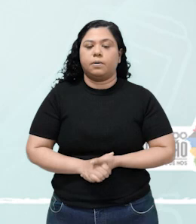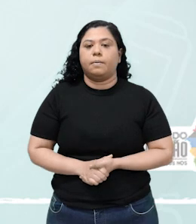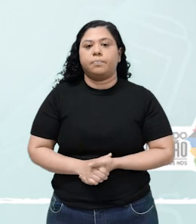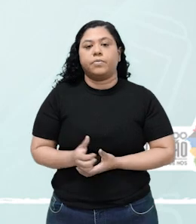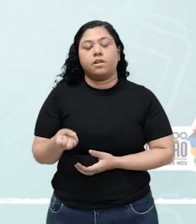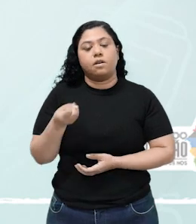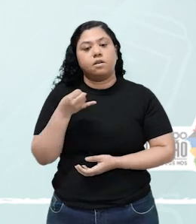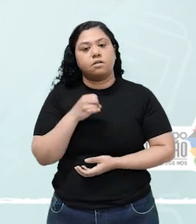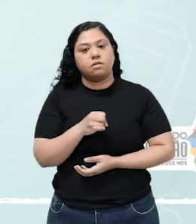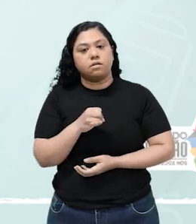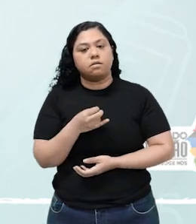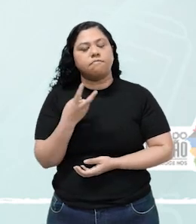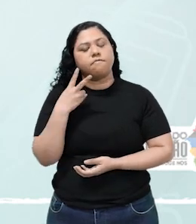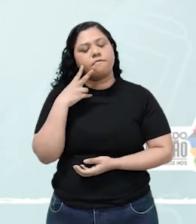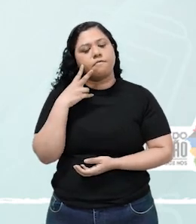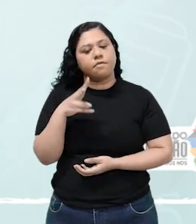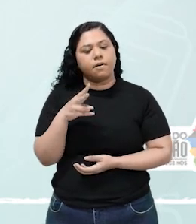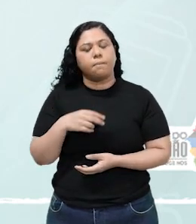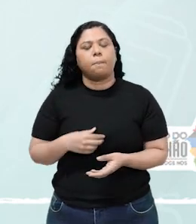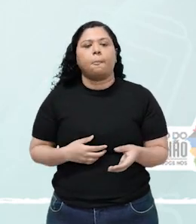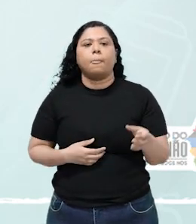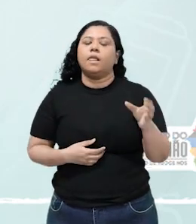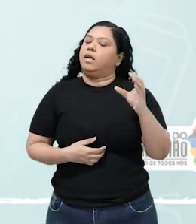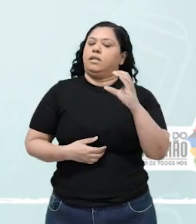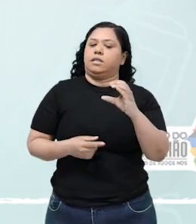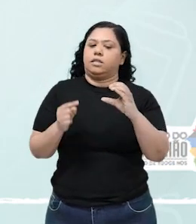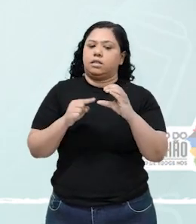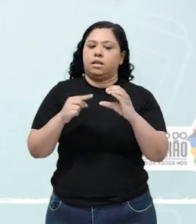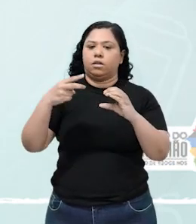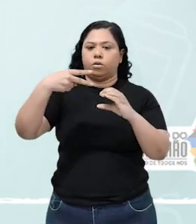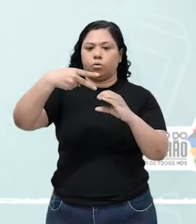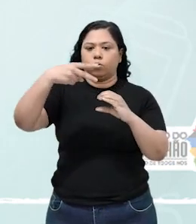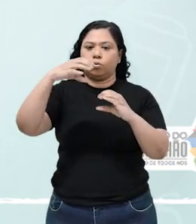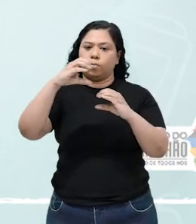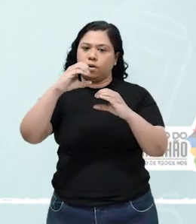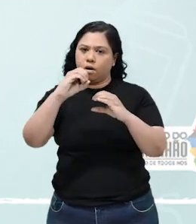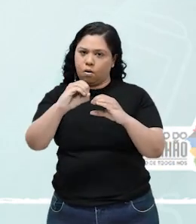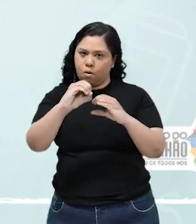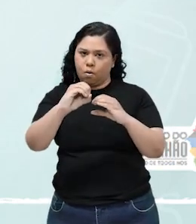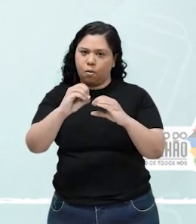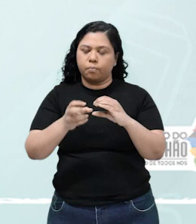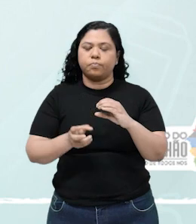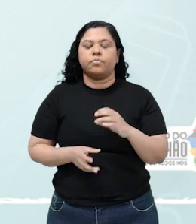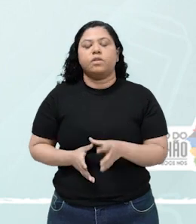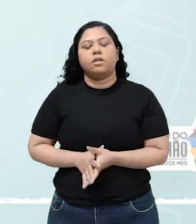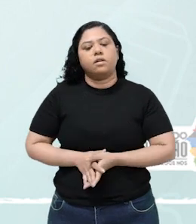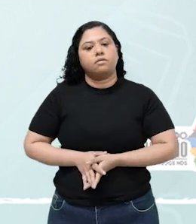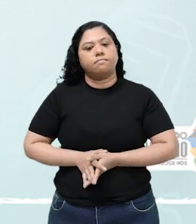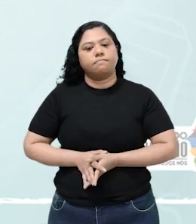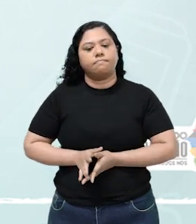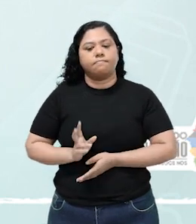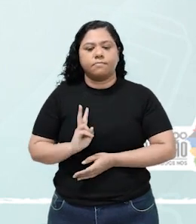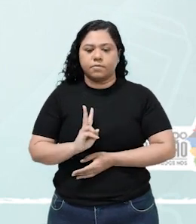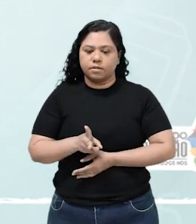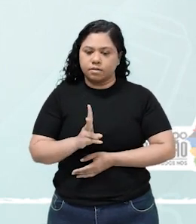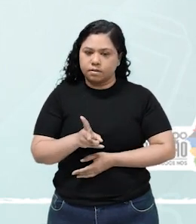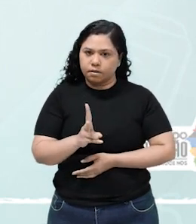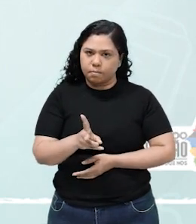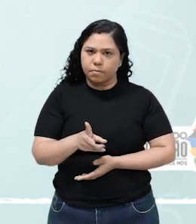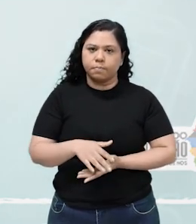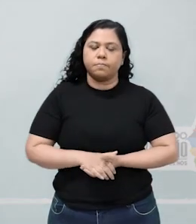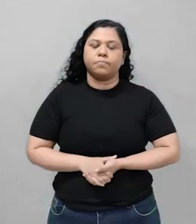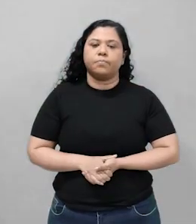gente observar a carbonila C+O na extremidade da cadeia, sem pestanejar, a gente